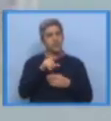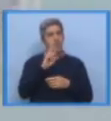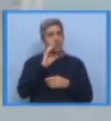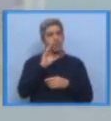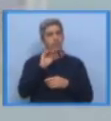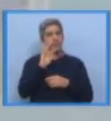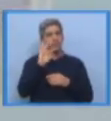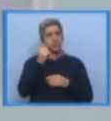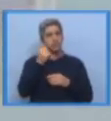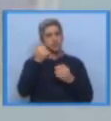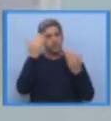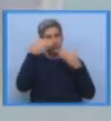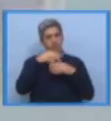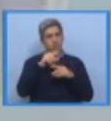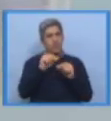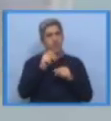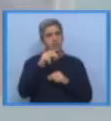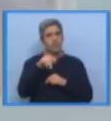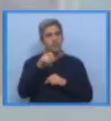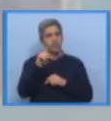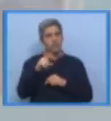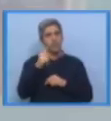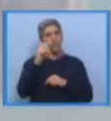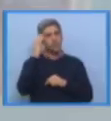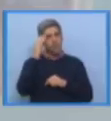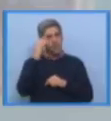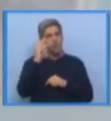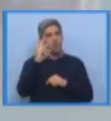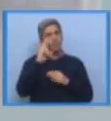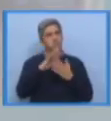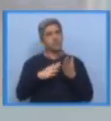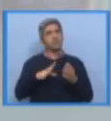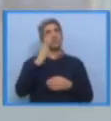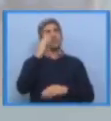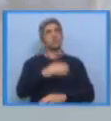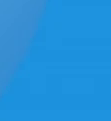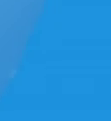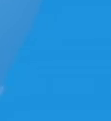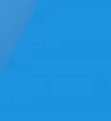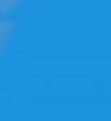pelas 22h45 na Antena 1. Tenha então uma muito boa tarde e até amanhã, se Deus quiser.